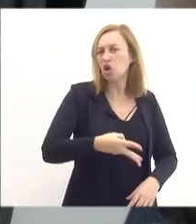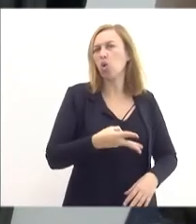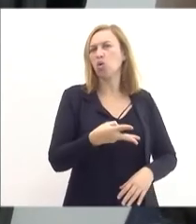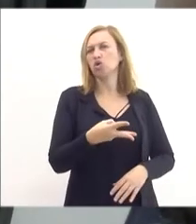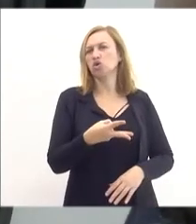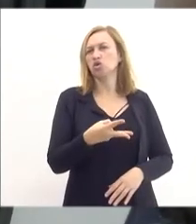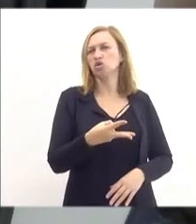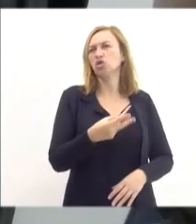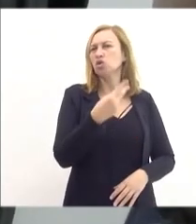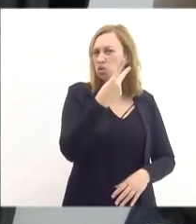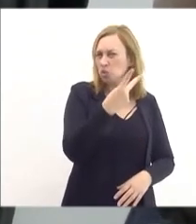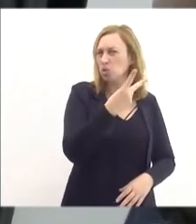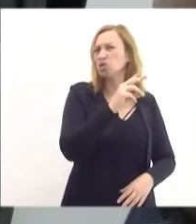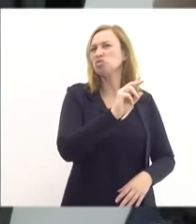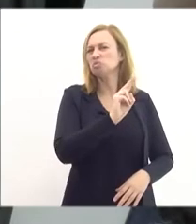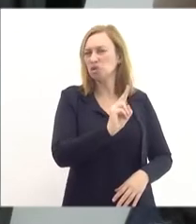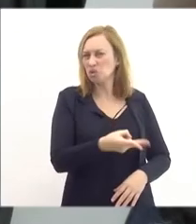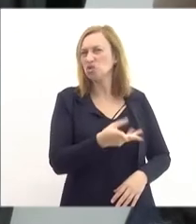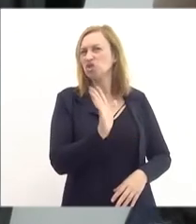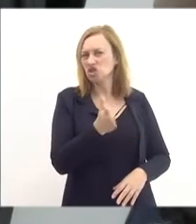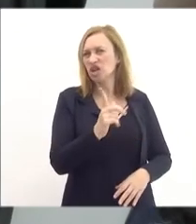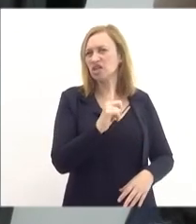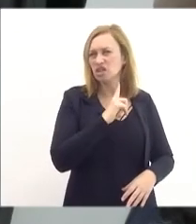Com os dois, mais ou menos, que já tinha,